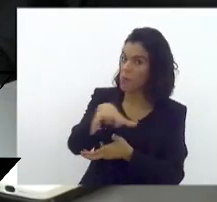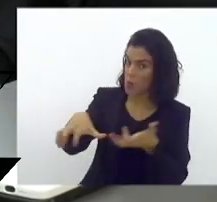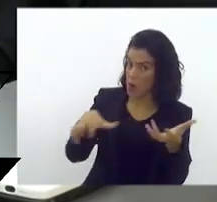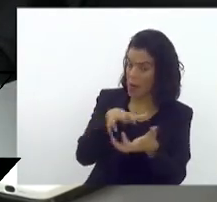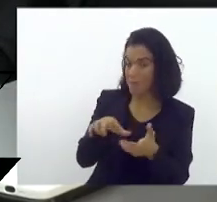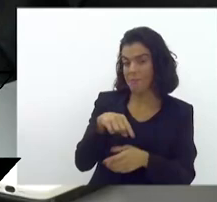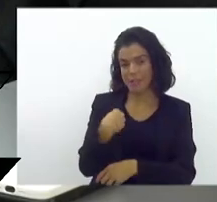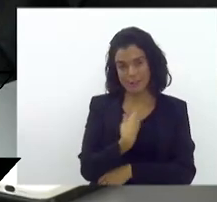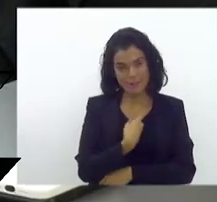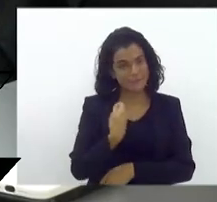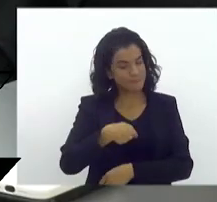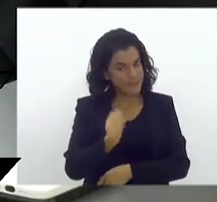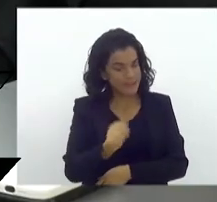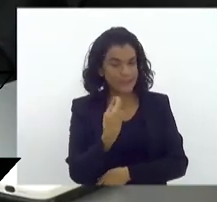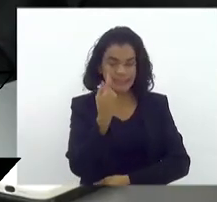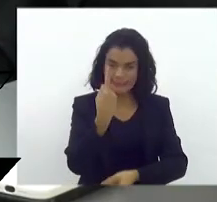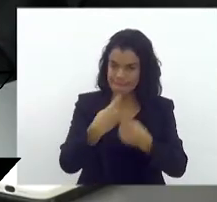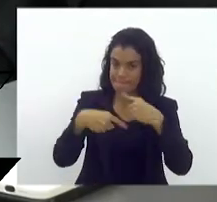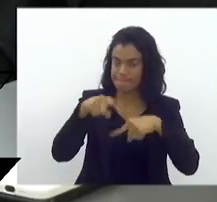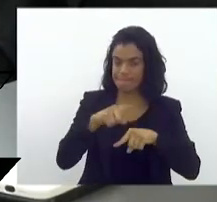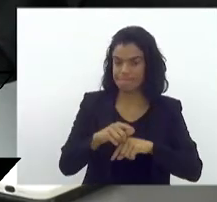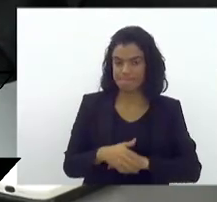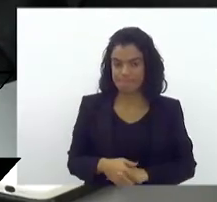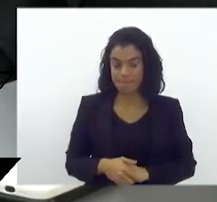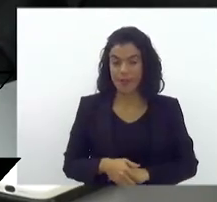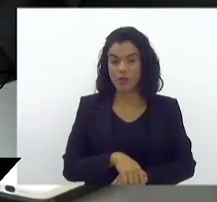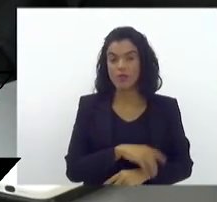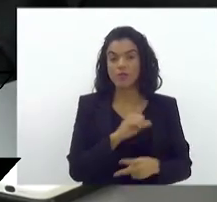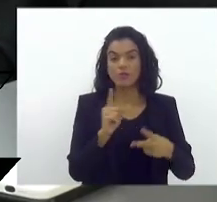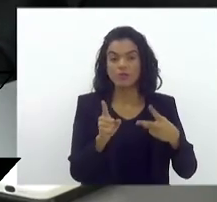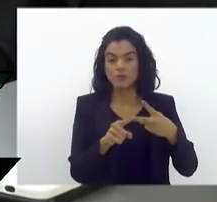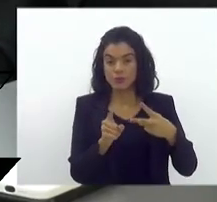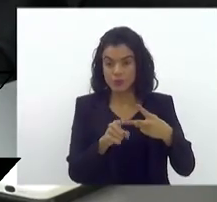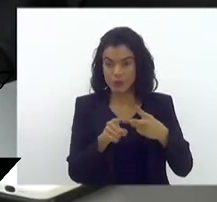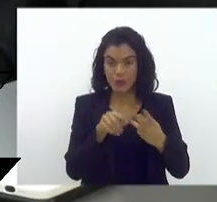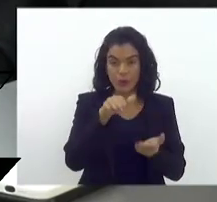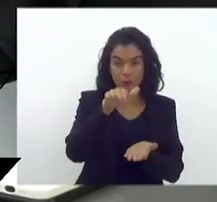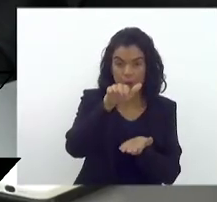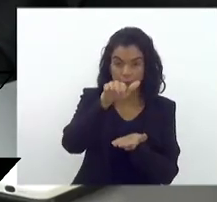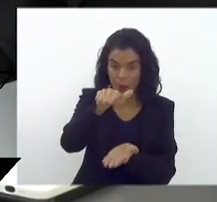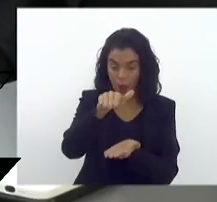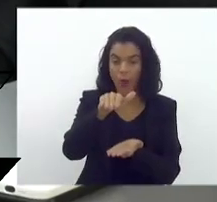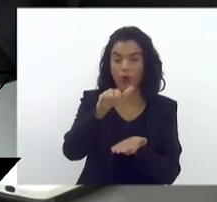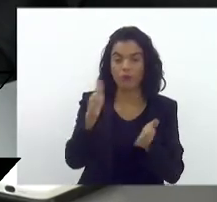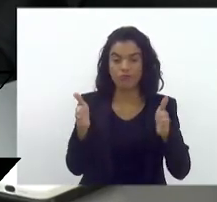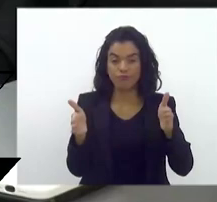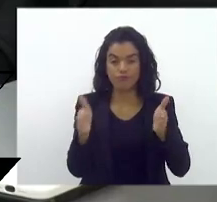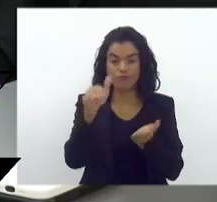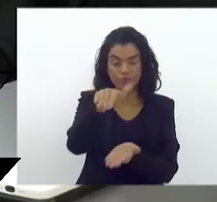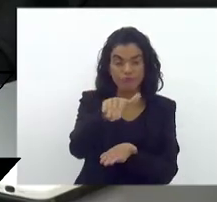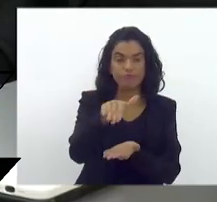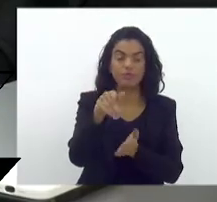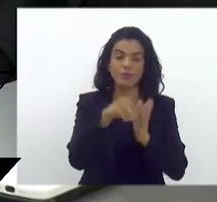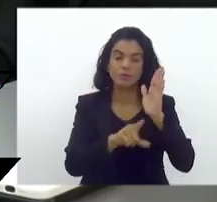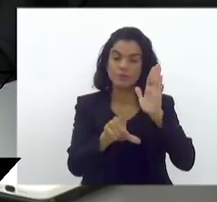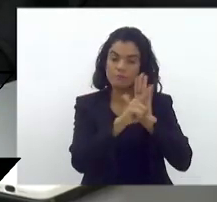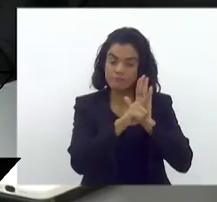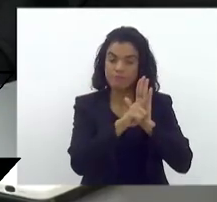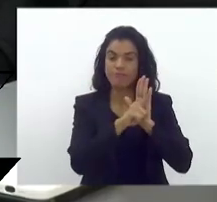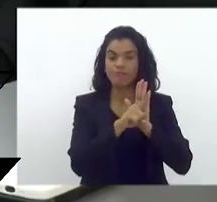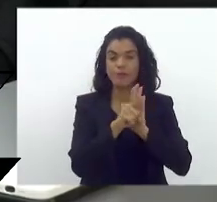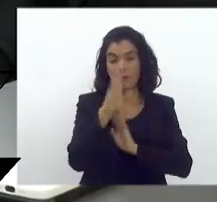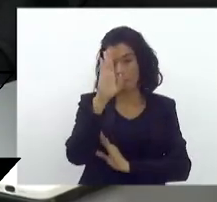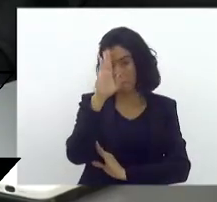que a gente vai ter que enfrentar em algum momento. Há um segundo bloco de projetos, sendo o principal deles esse